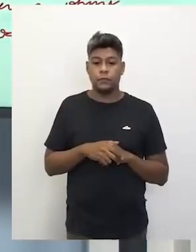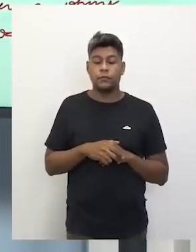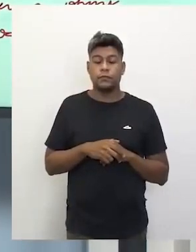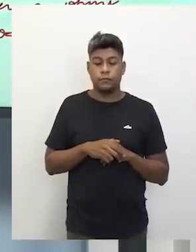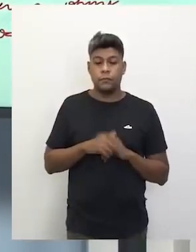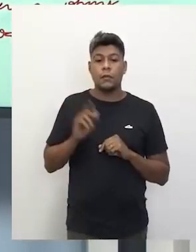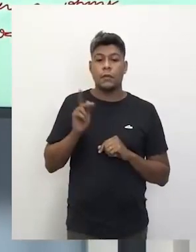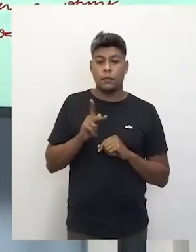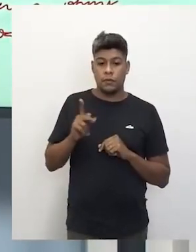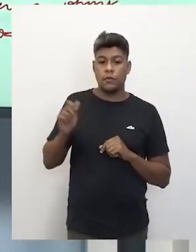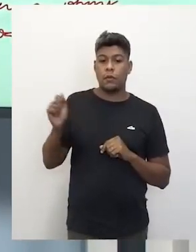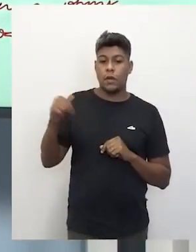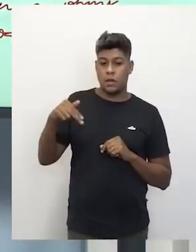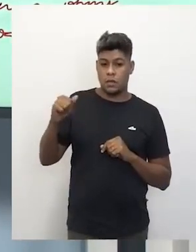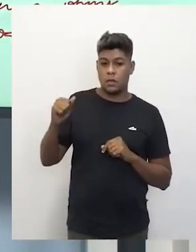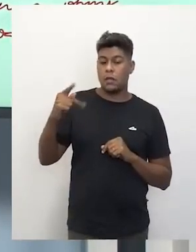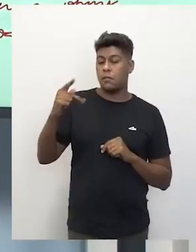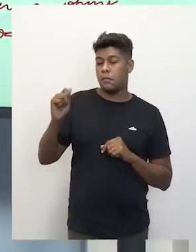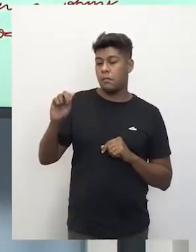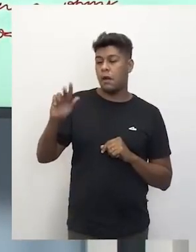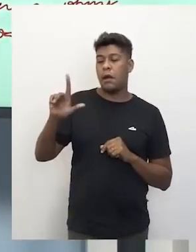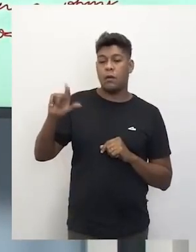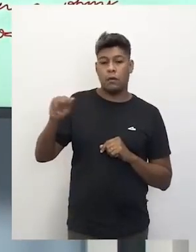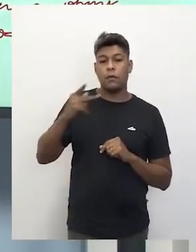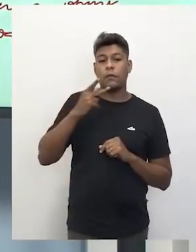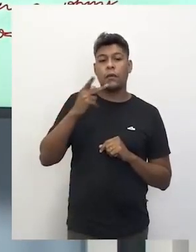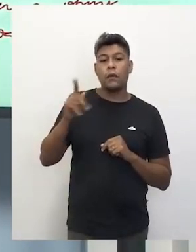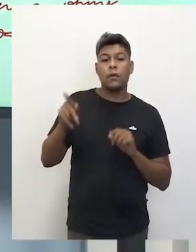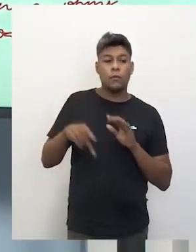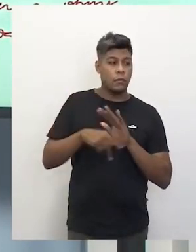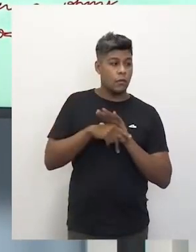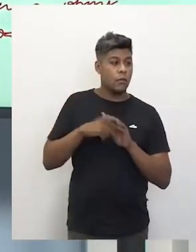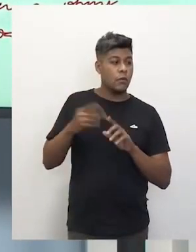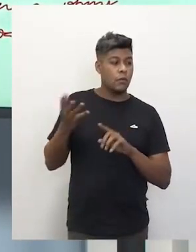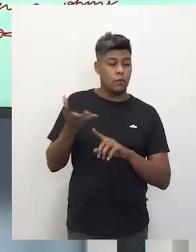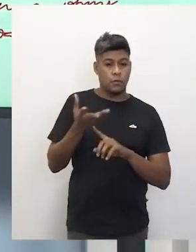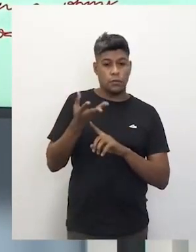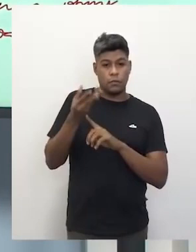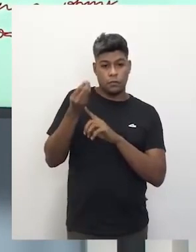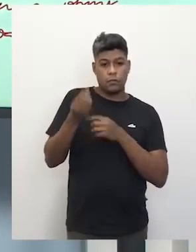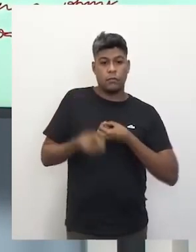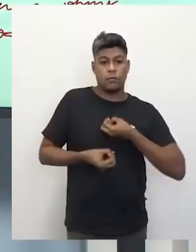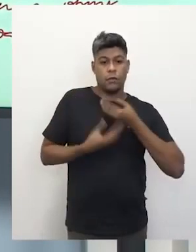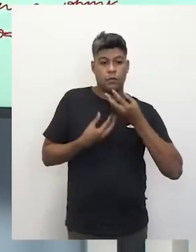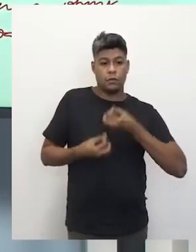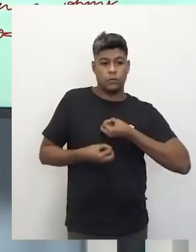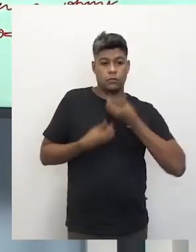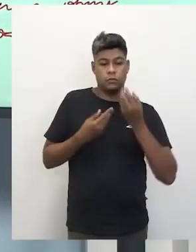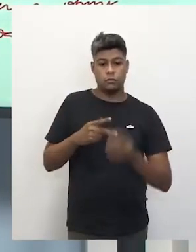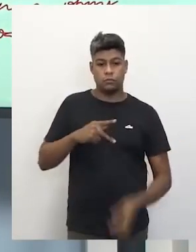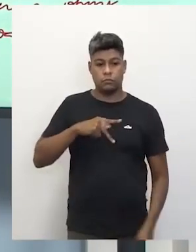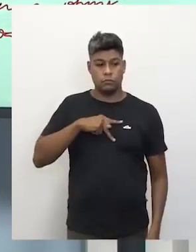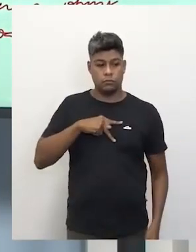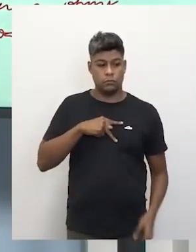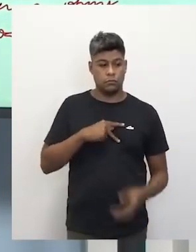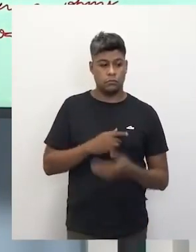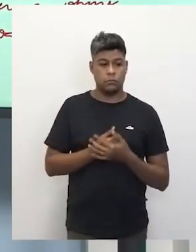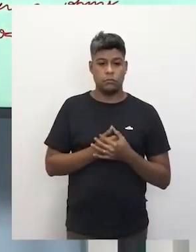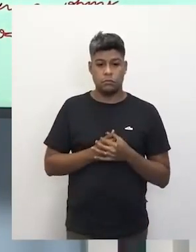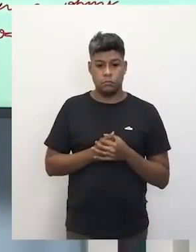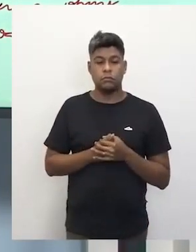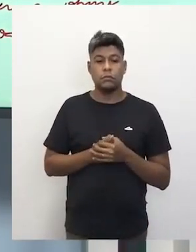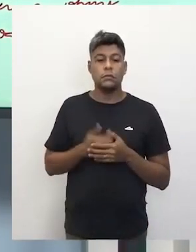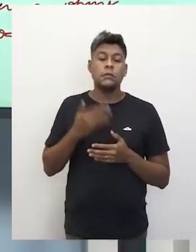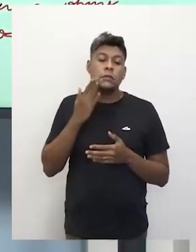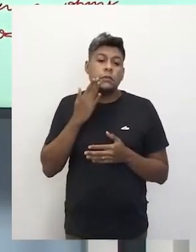A professora Ana Paula citou que tem a ver com a poética pessoal e identidade, realmente, né? Todos